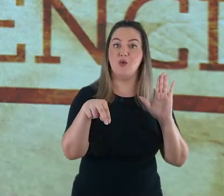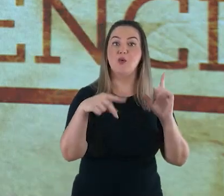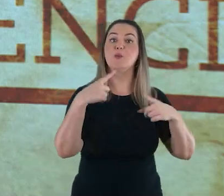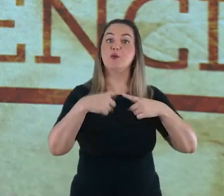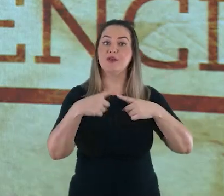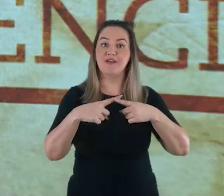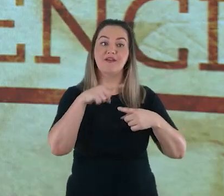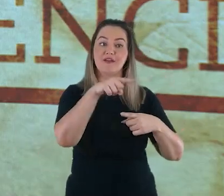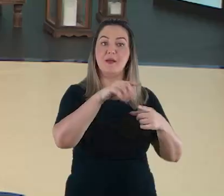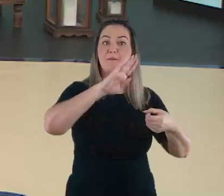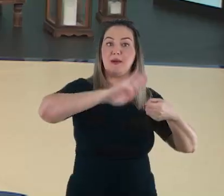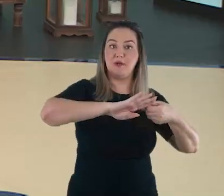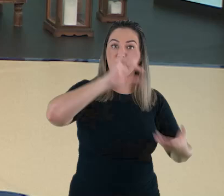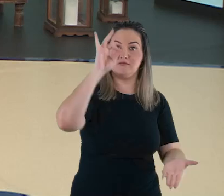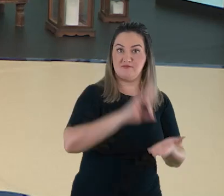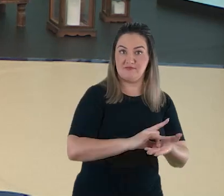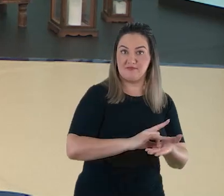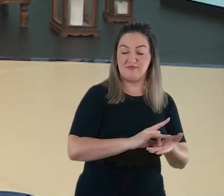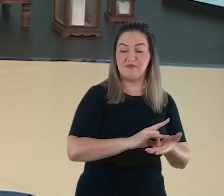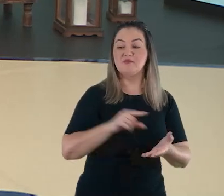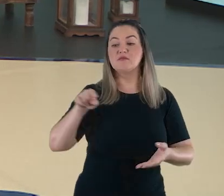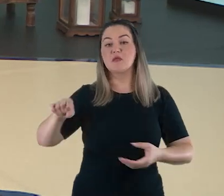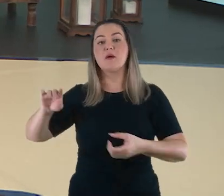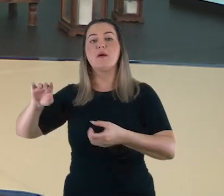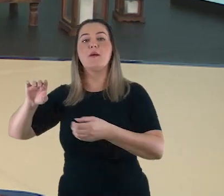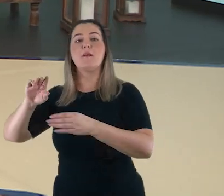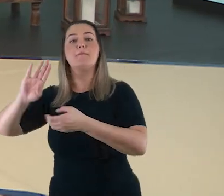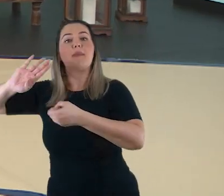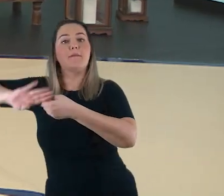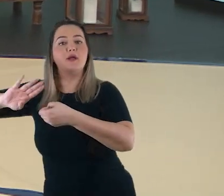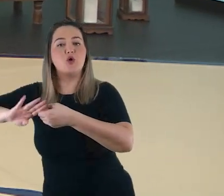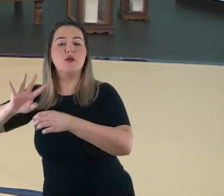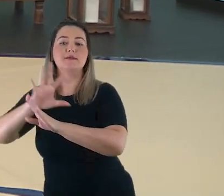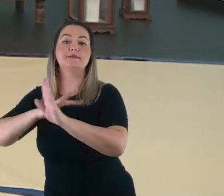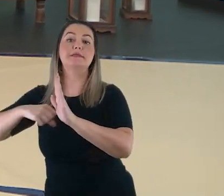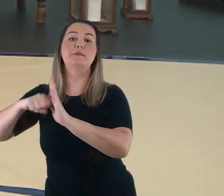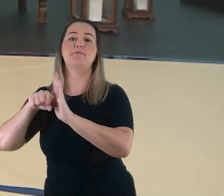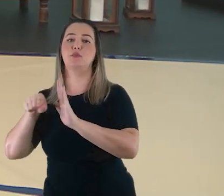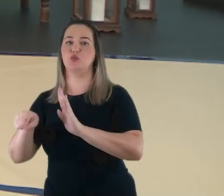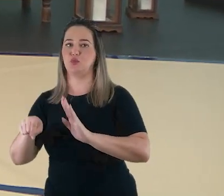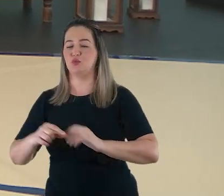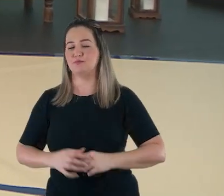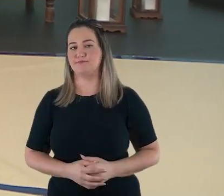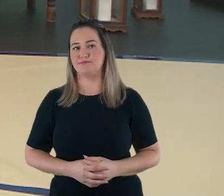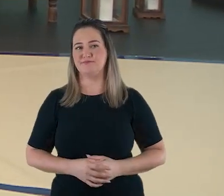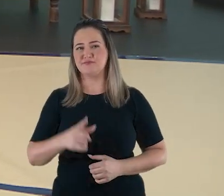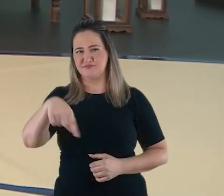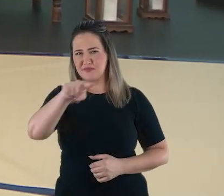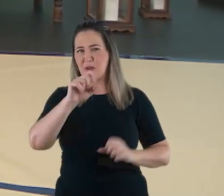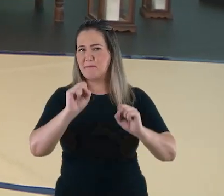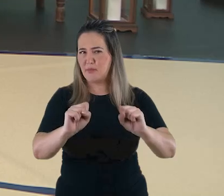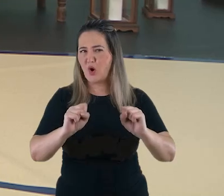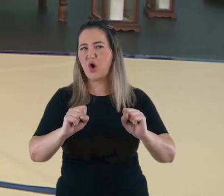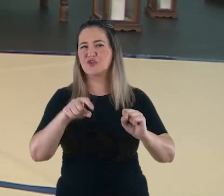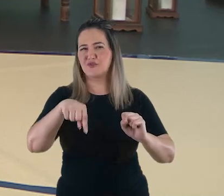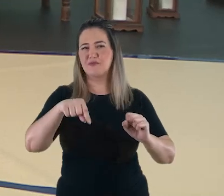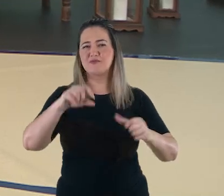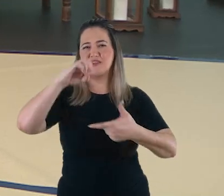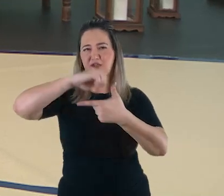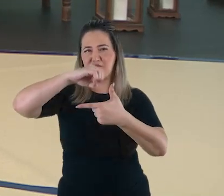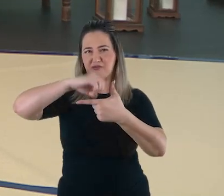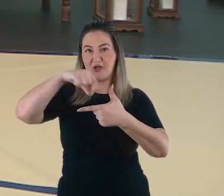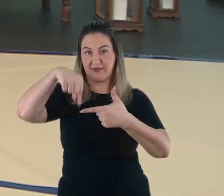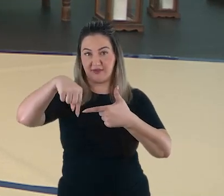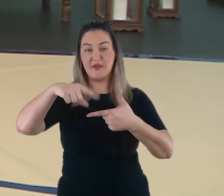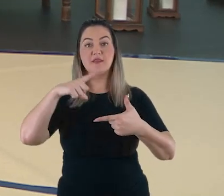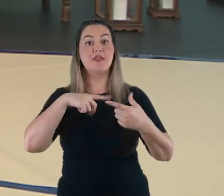revivida. Você depois poderia assistir aqui na TV Novo Tempo, ou quem sabe no canal do YouTube, os programas que nós fizemos